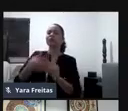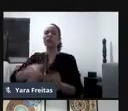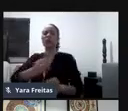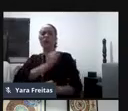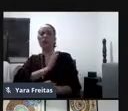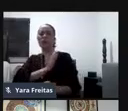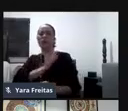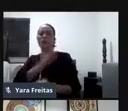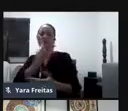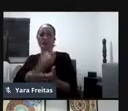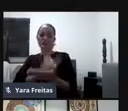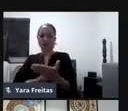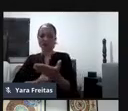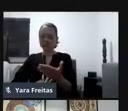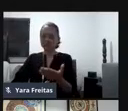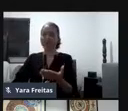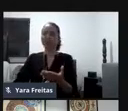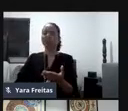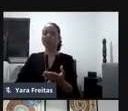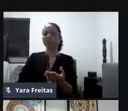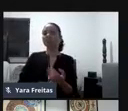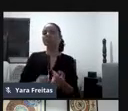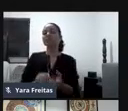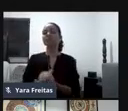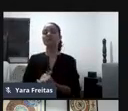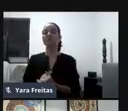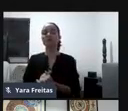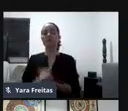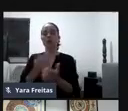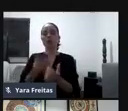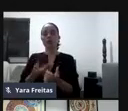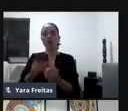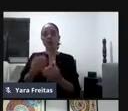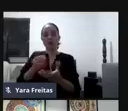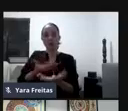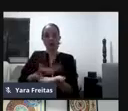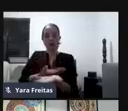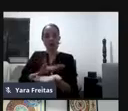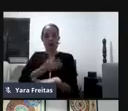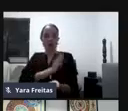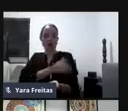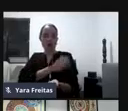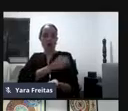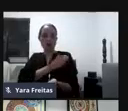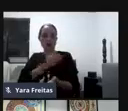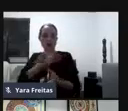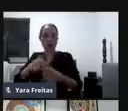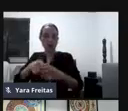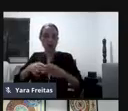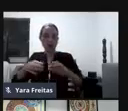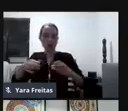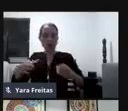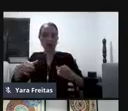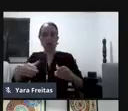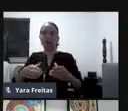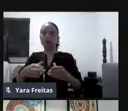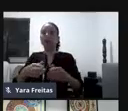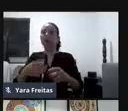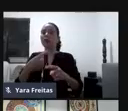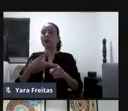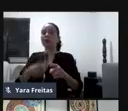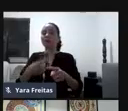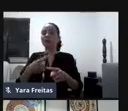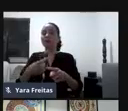cardiovascular, tá? Esse aumento do risco cardiovascular se deve porque ela